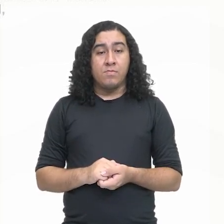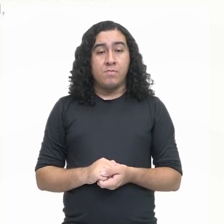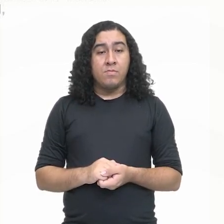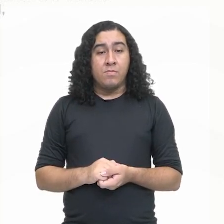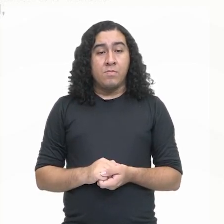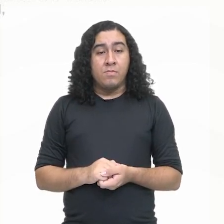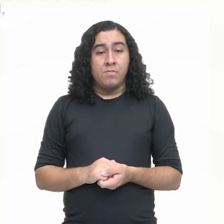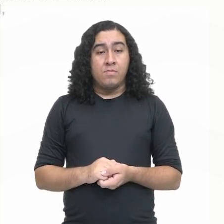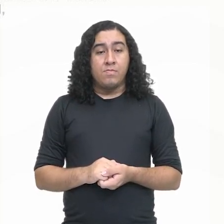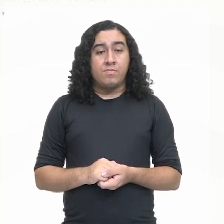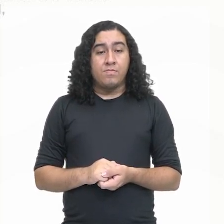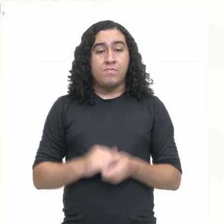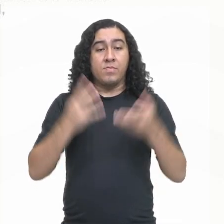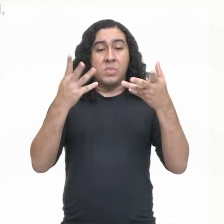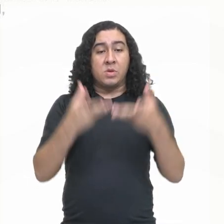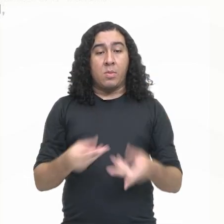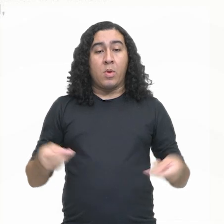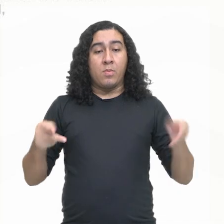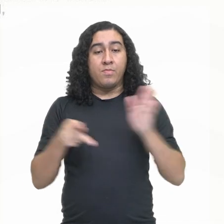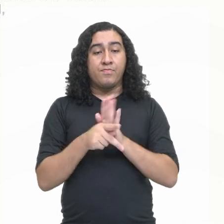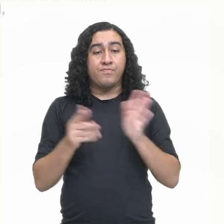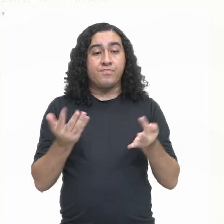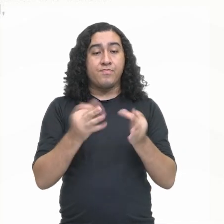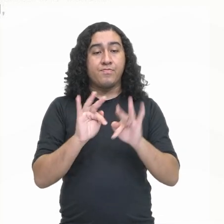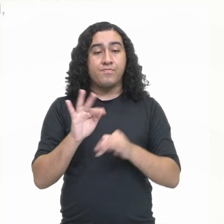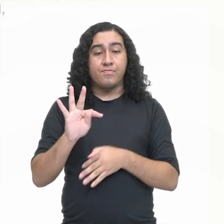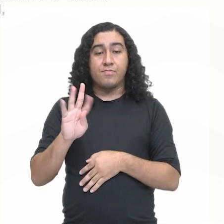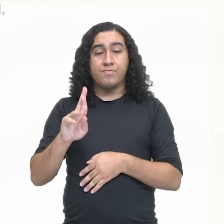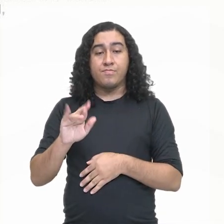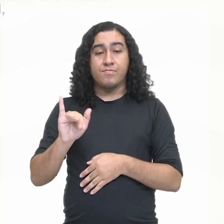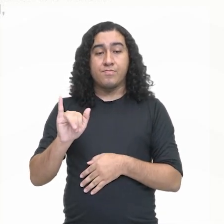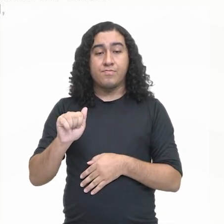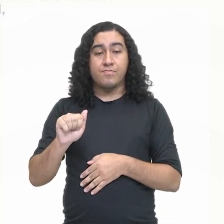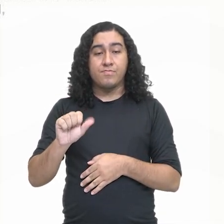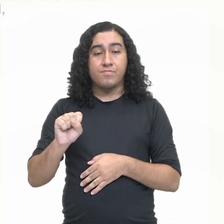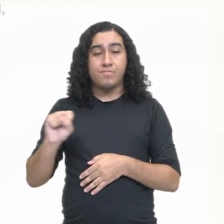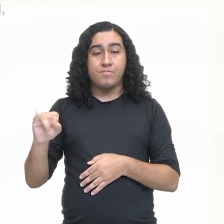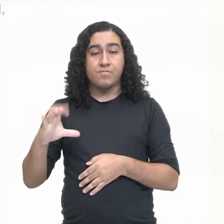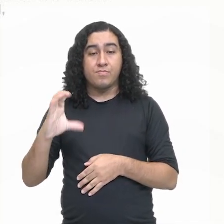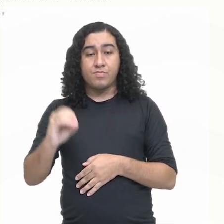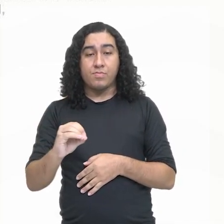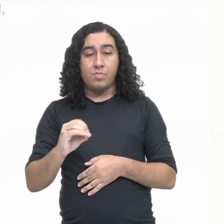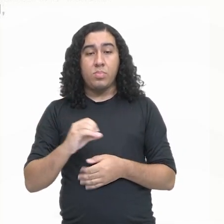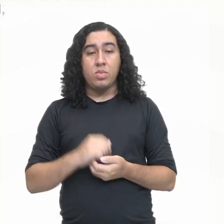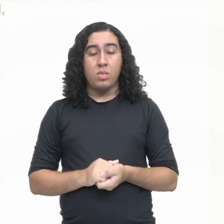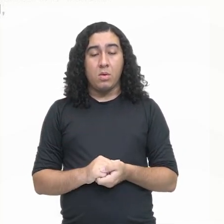grande extinção no fim do Triássico. E no fim do Triássico,